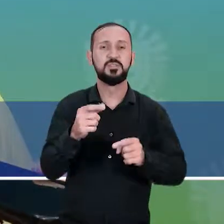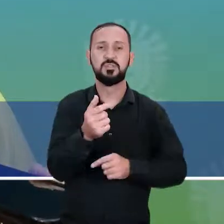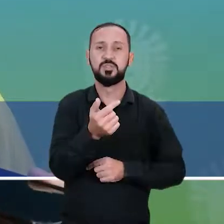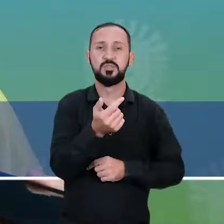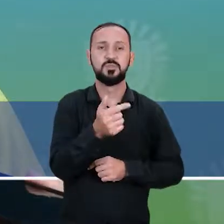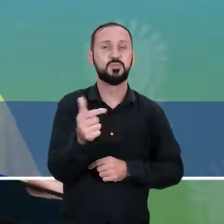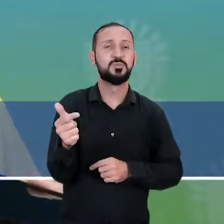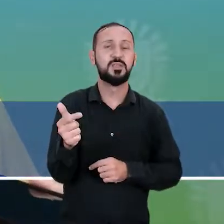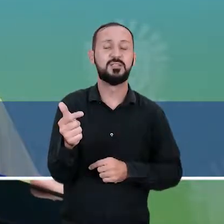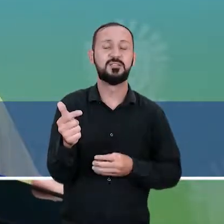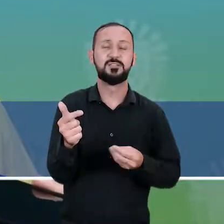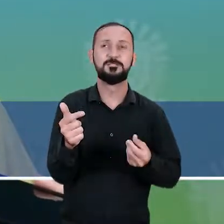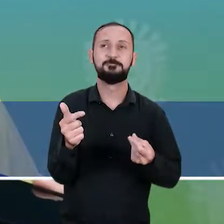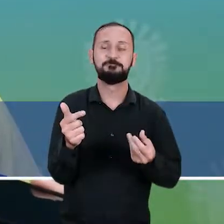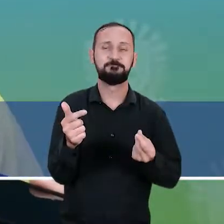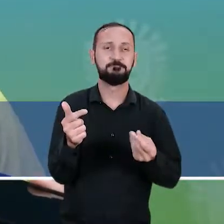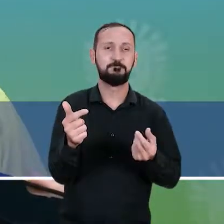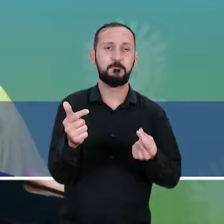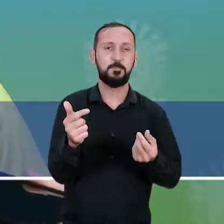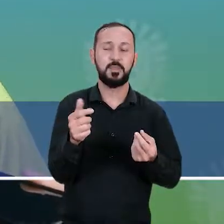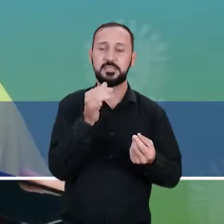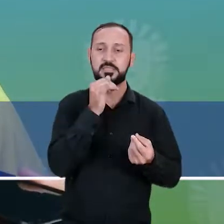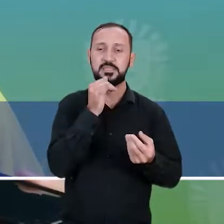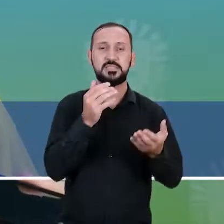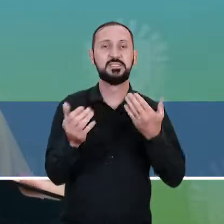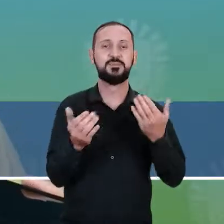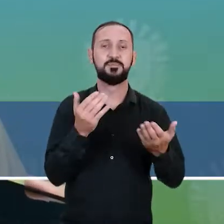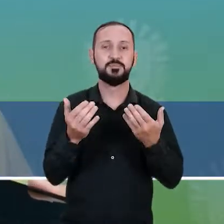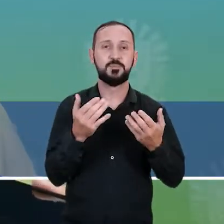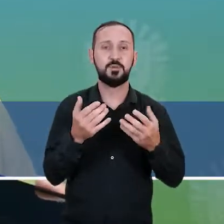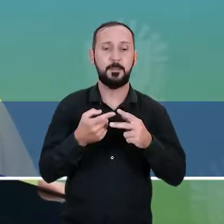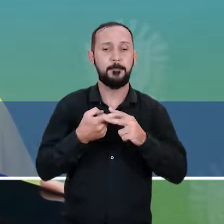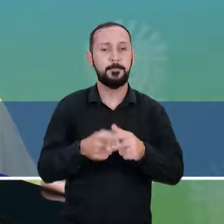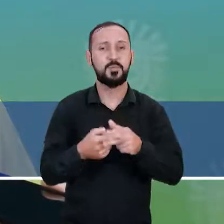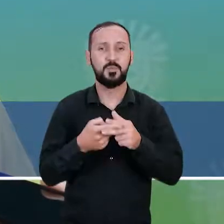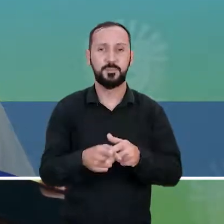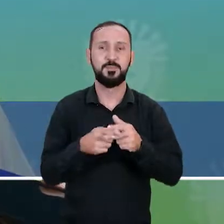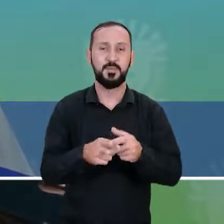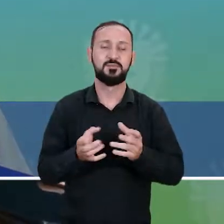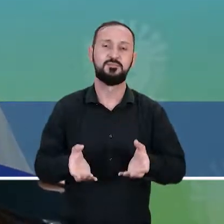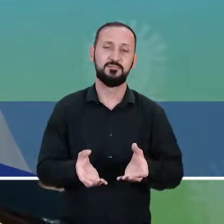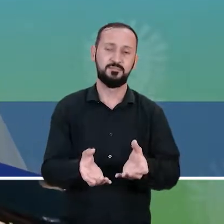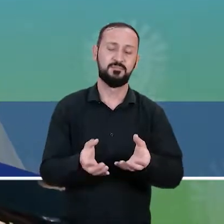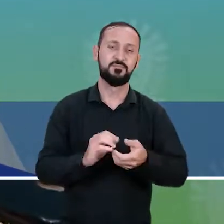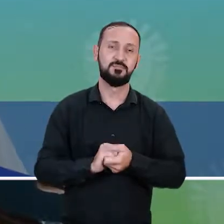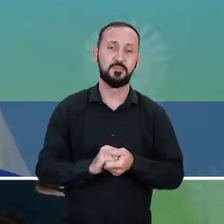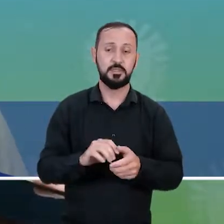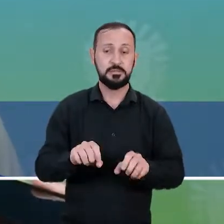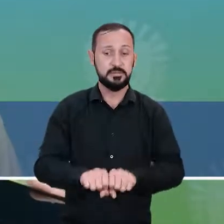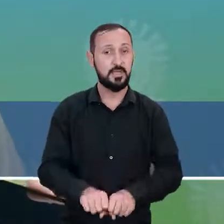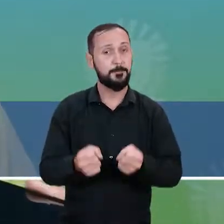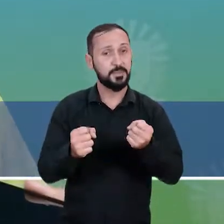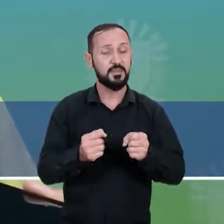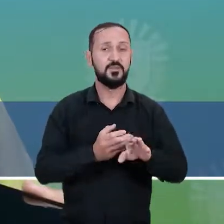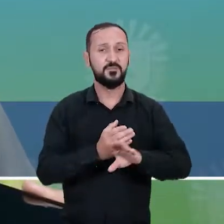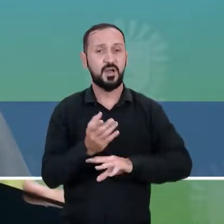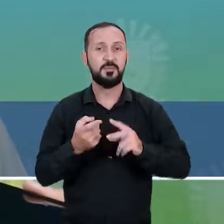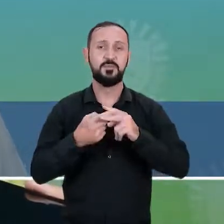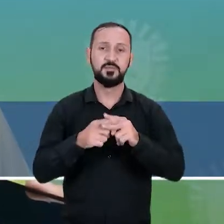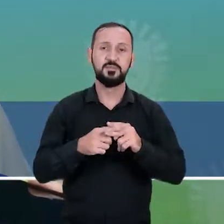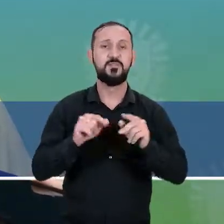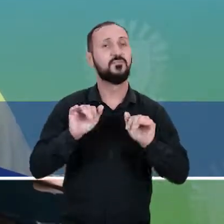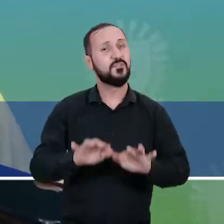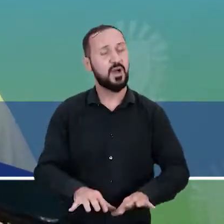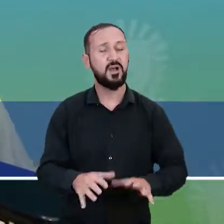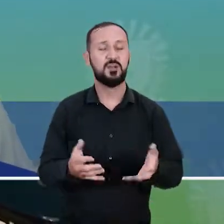assim vamos colocar assim, uma manutenção para esse trator, né? Então, quando estraga, vai para a oficina, fica bastante